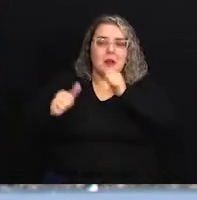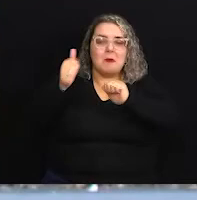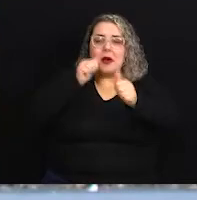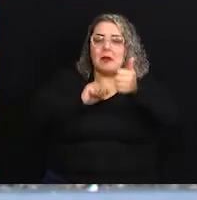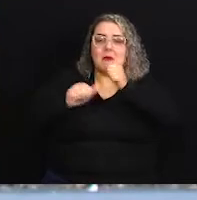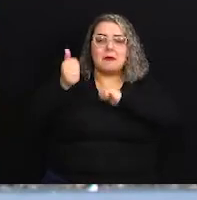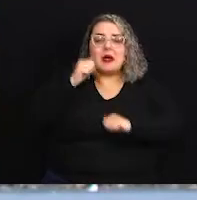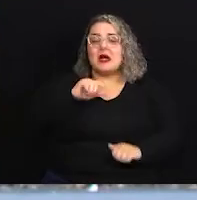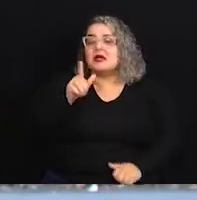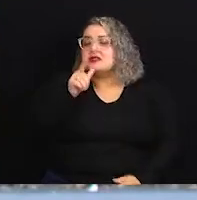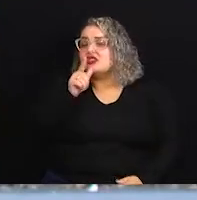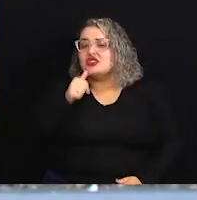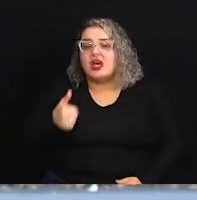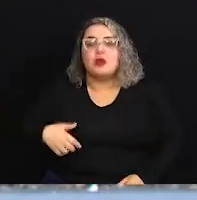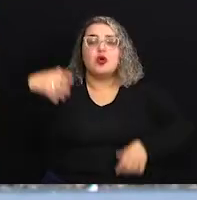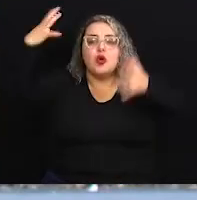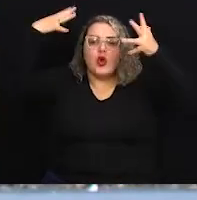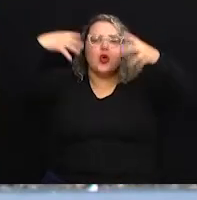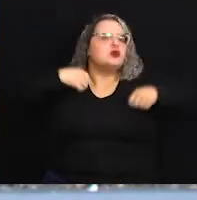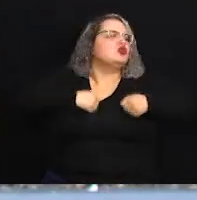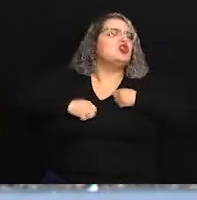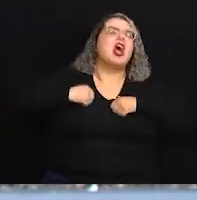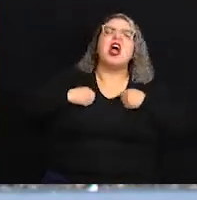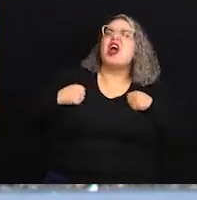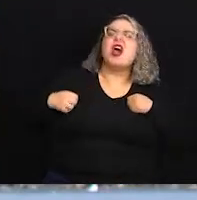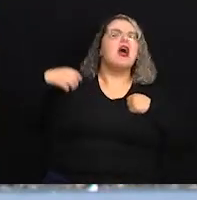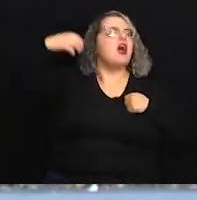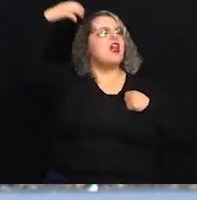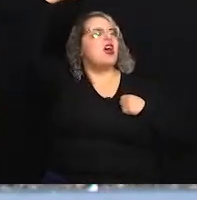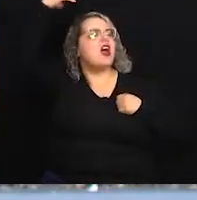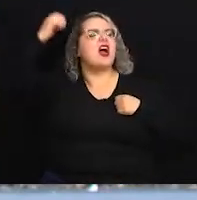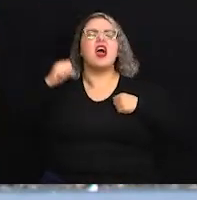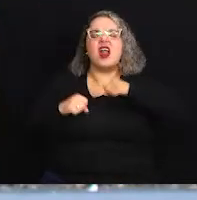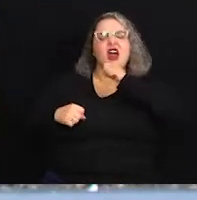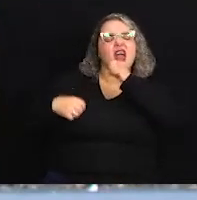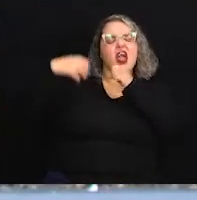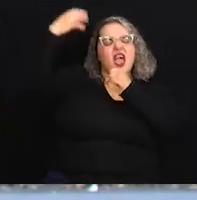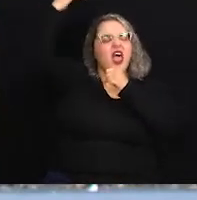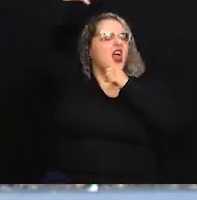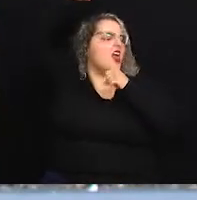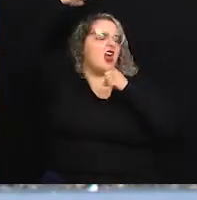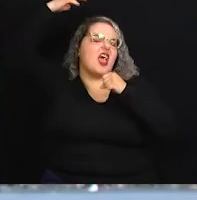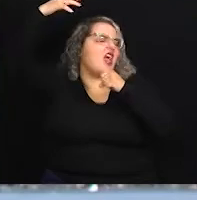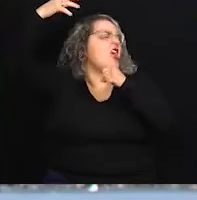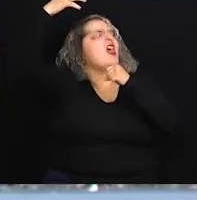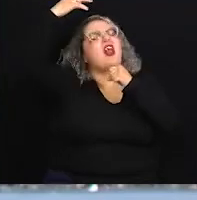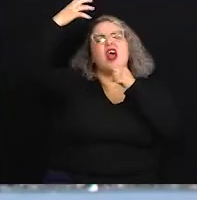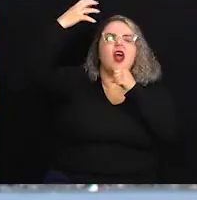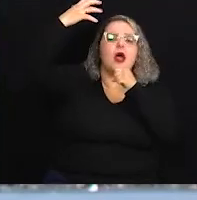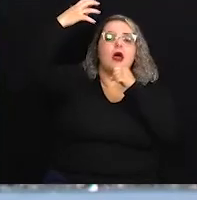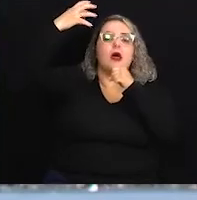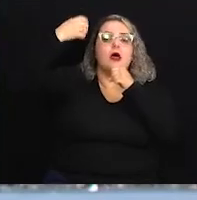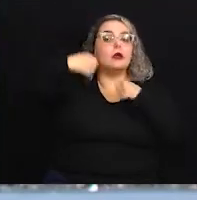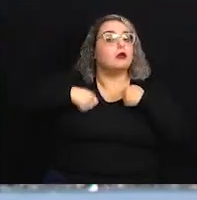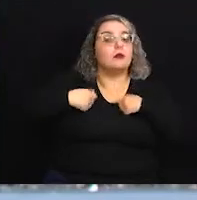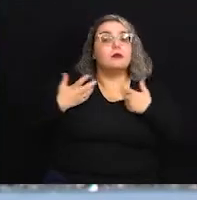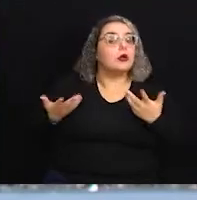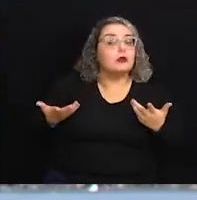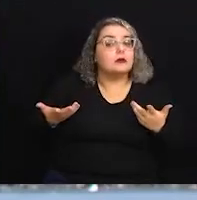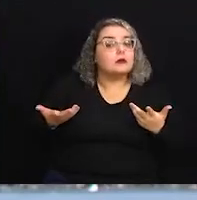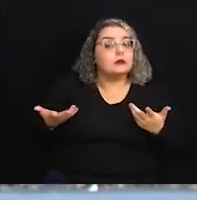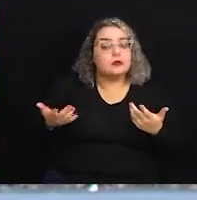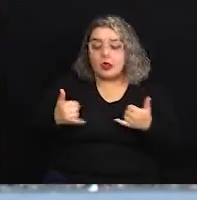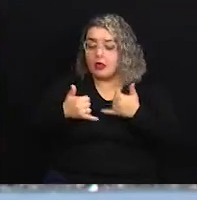de água. Nós consumimos excessivamente energia. Então nós temos que reduzir